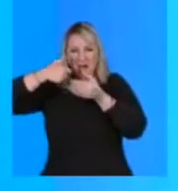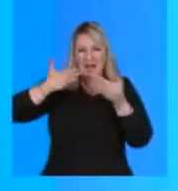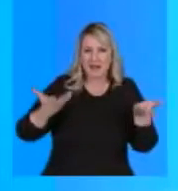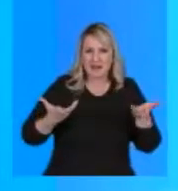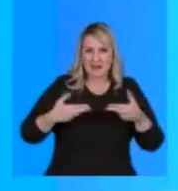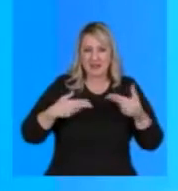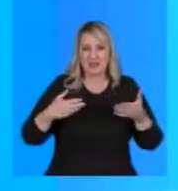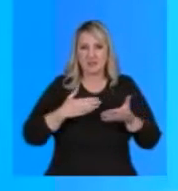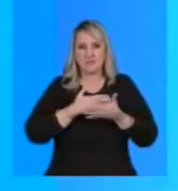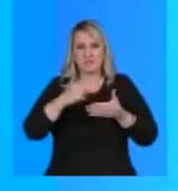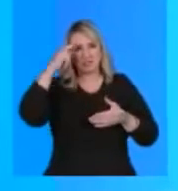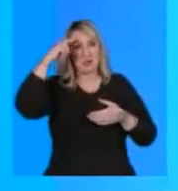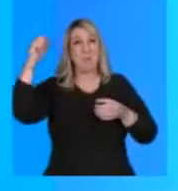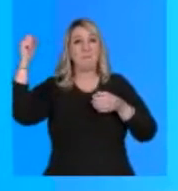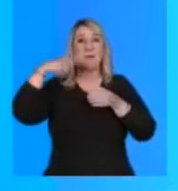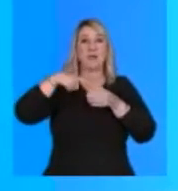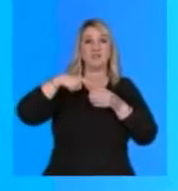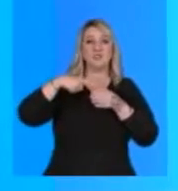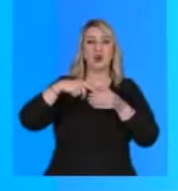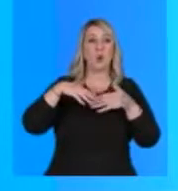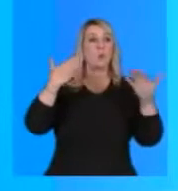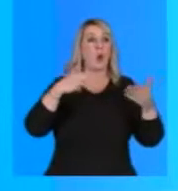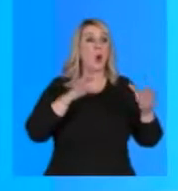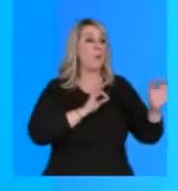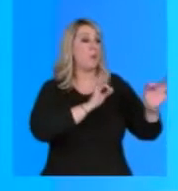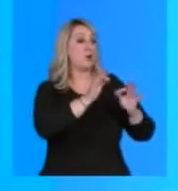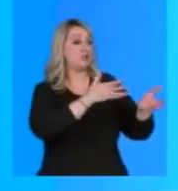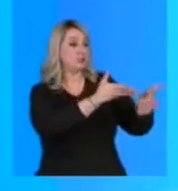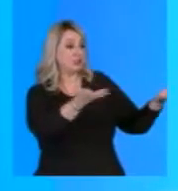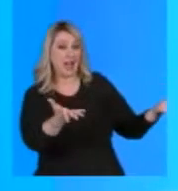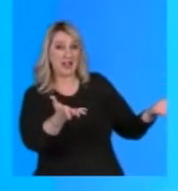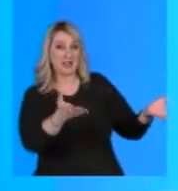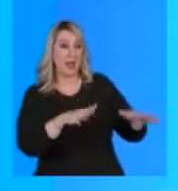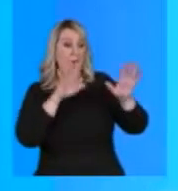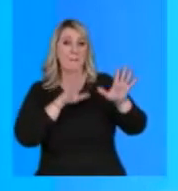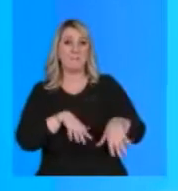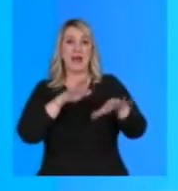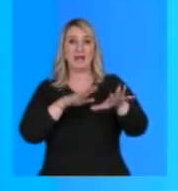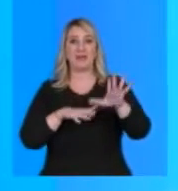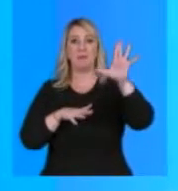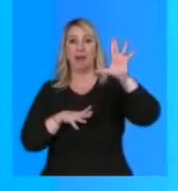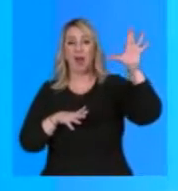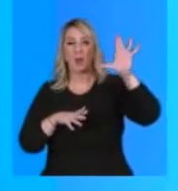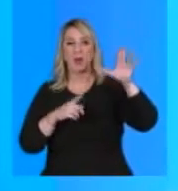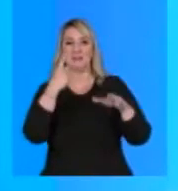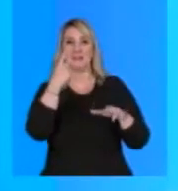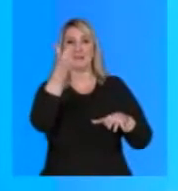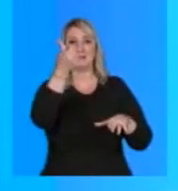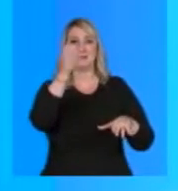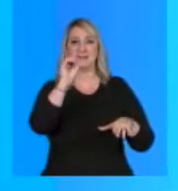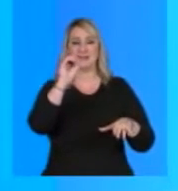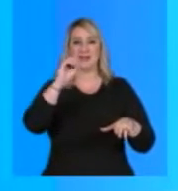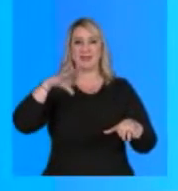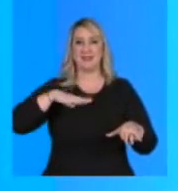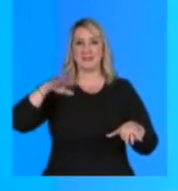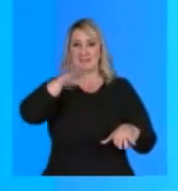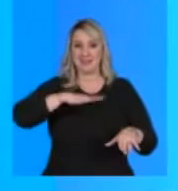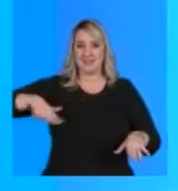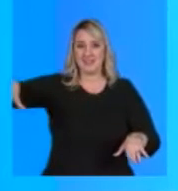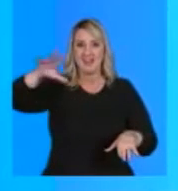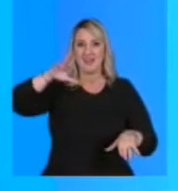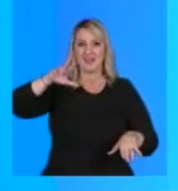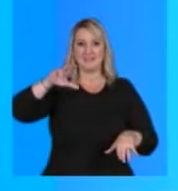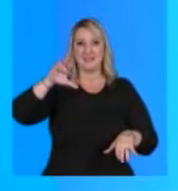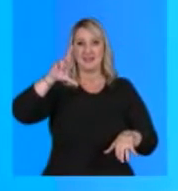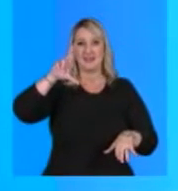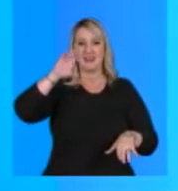bancada do p-sol na câmara de vereadores qual é o seu projeto deles é levar a marcha da maconha para os 160 municípios do rio de janeiro e